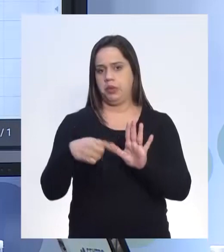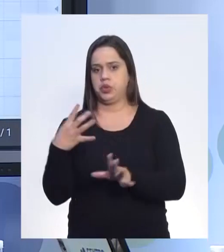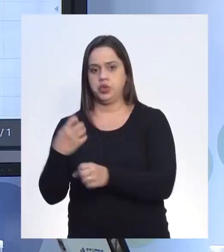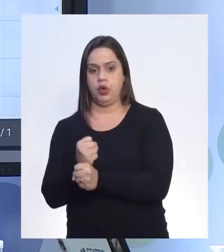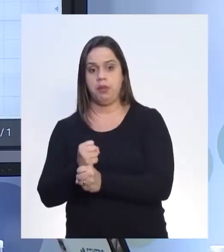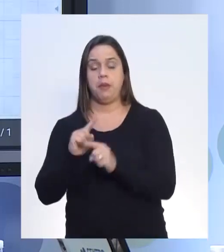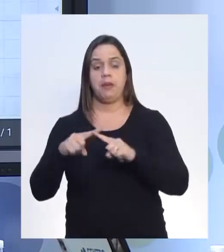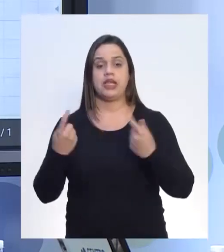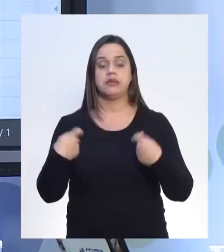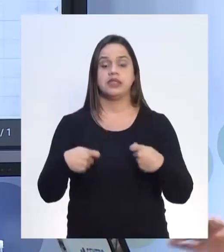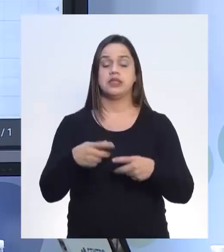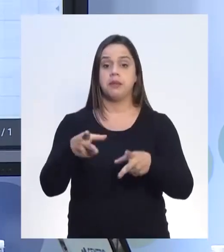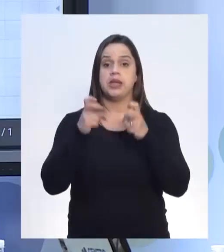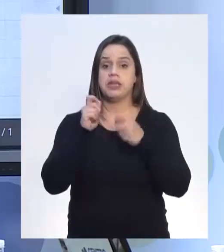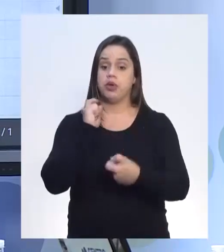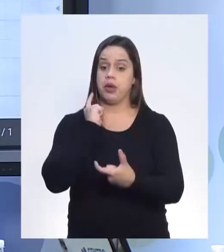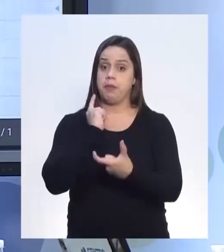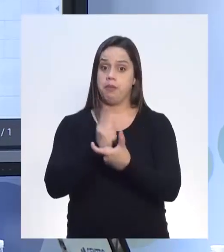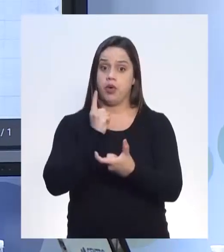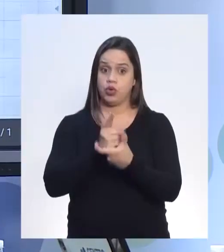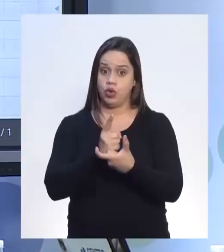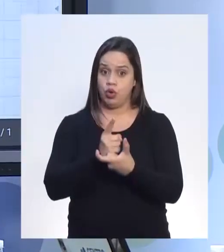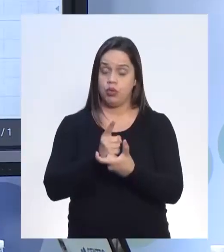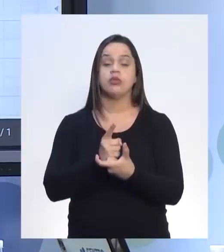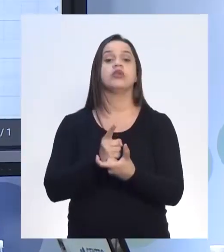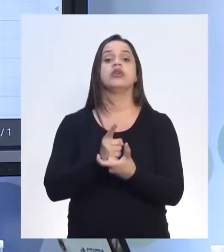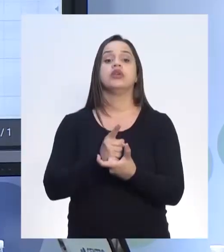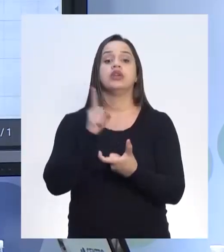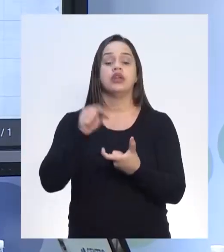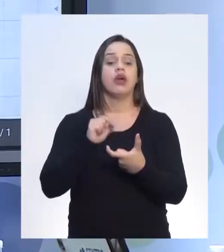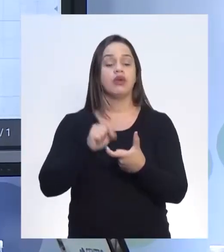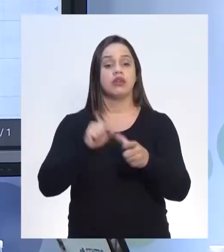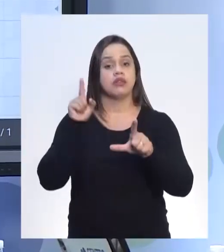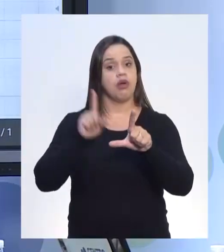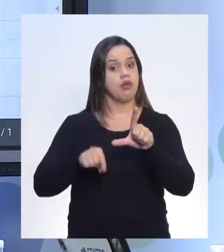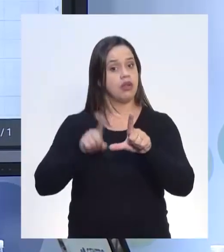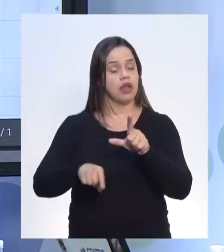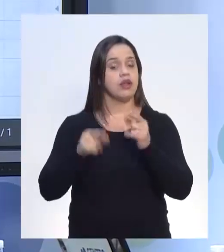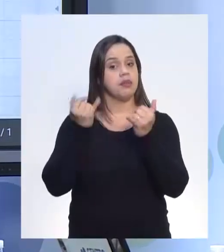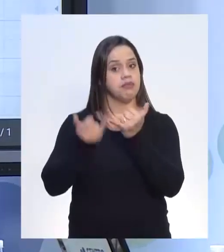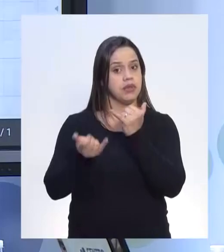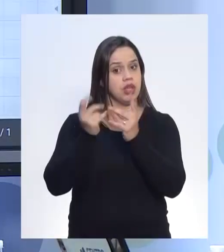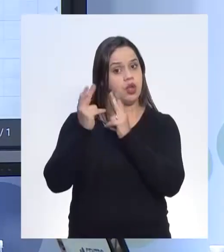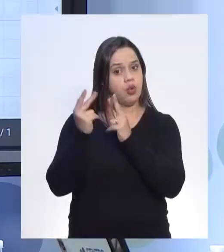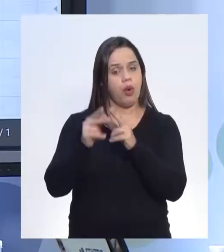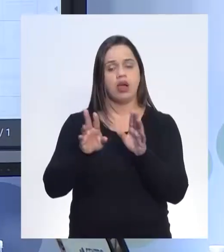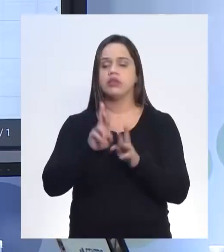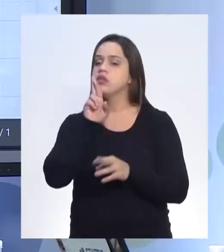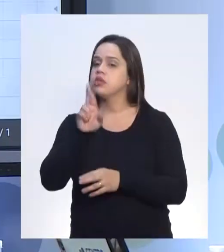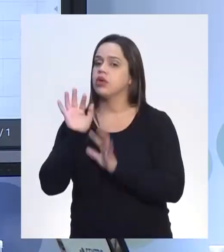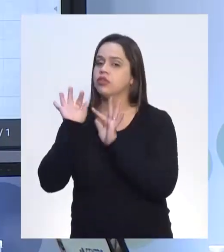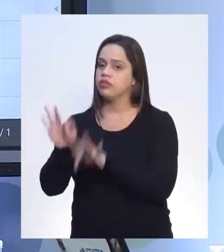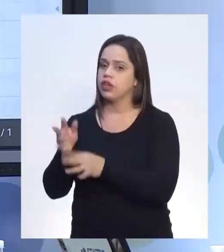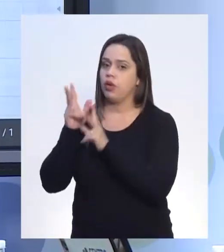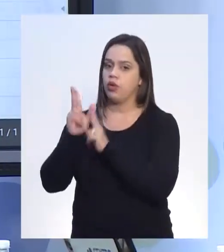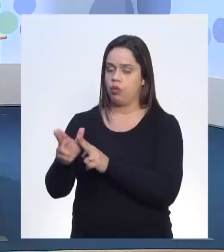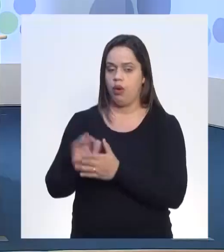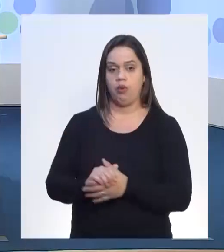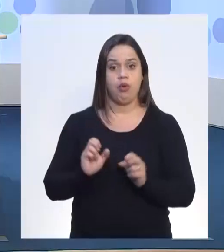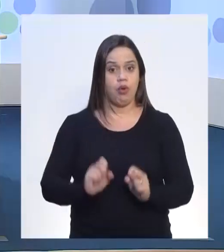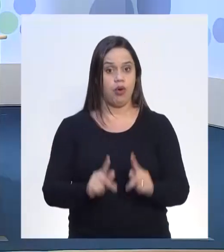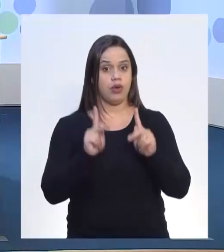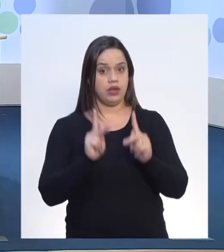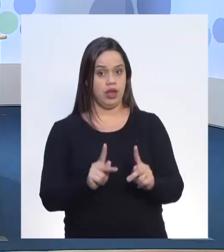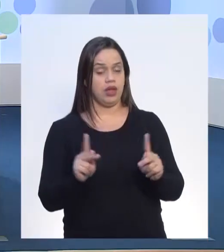você perceba que eles são semelhantes e que naturalmente chegue na resposta correta. Tudo bem? É essa a